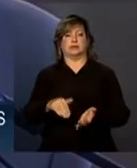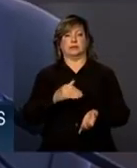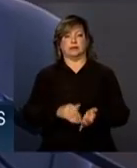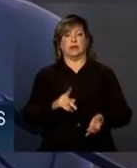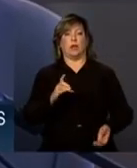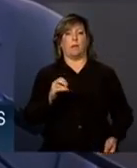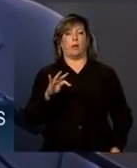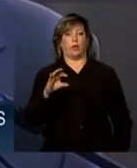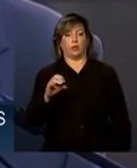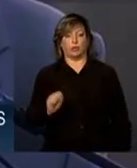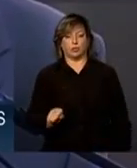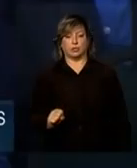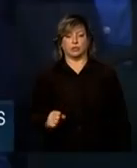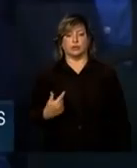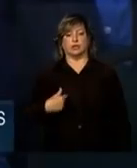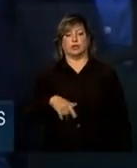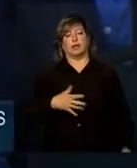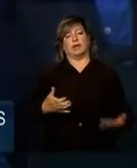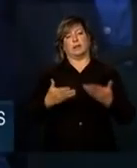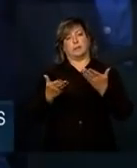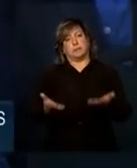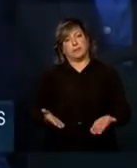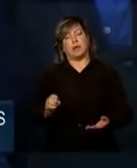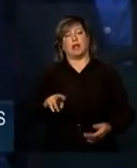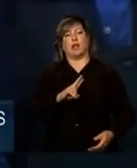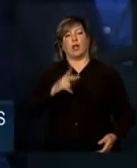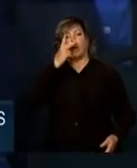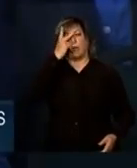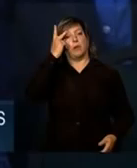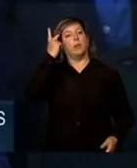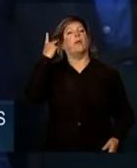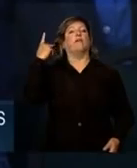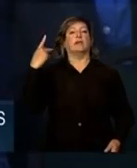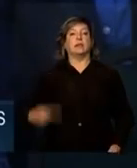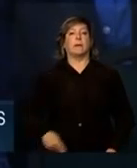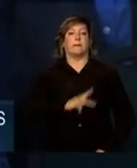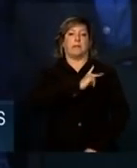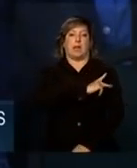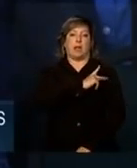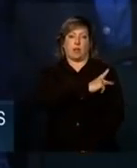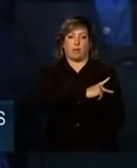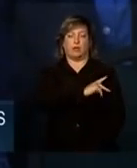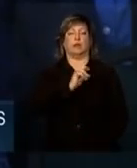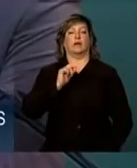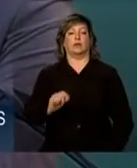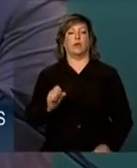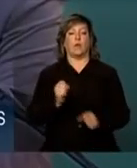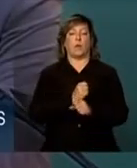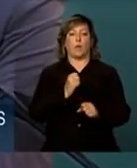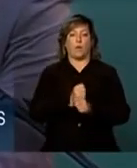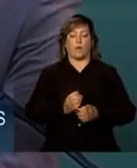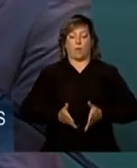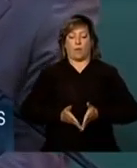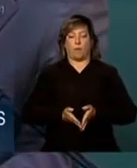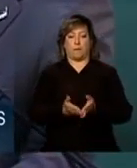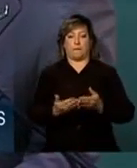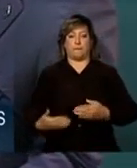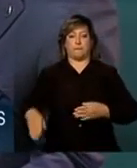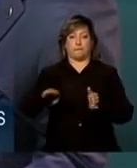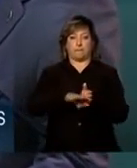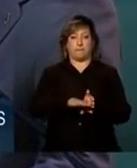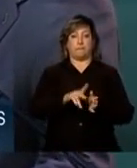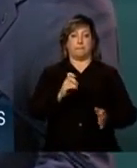Portos. Queremos pedir, em nome do povo do Piauí, a construção de um porto que vai ter não